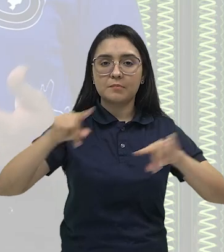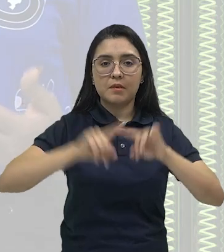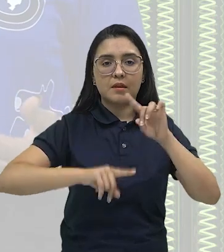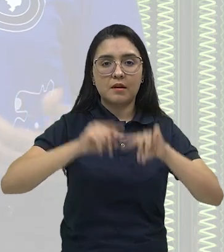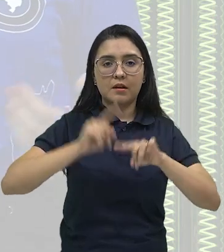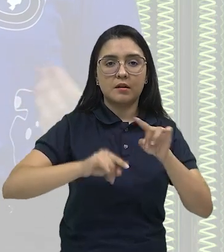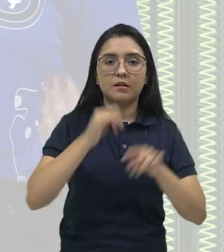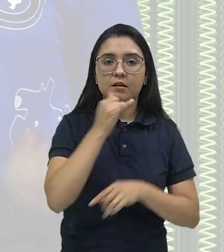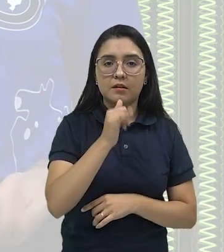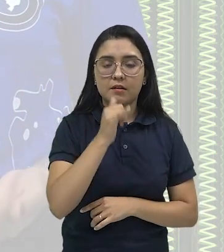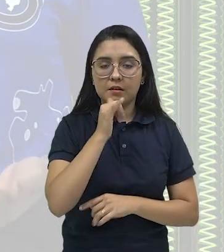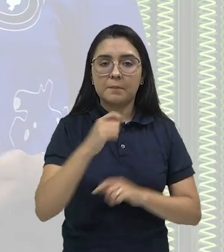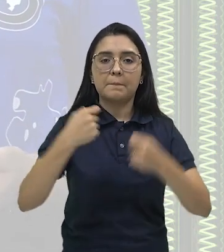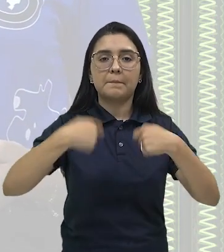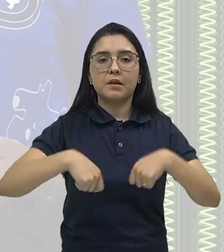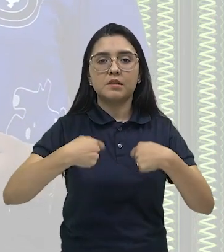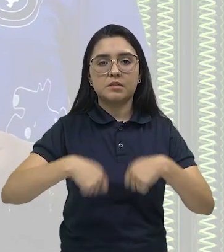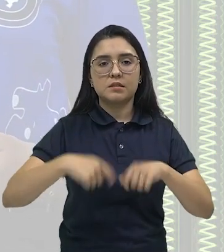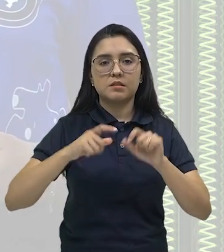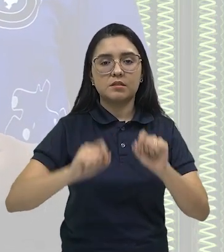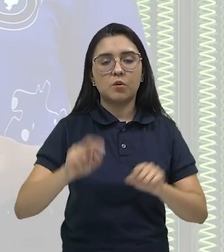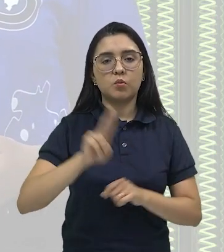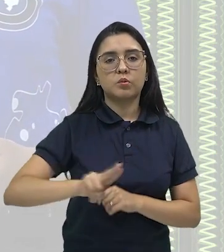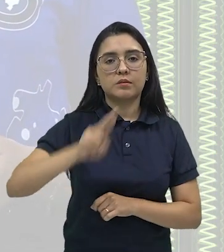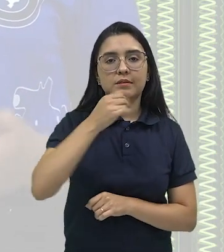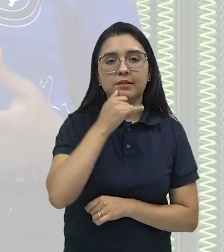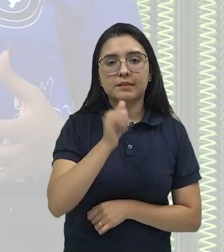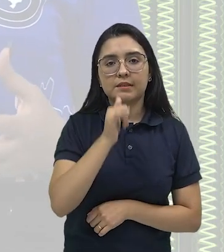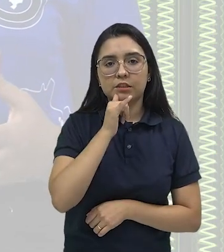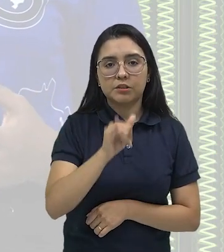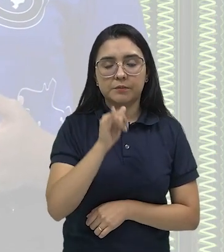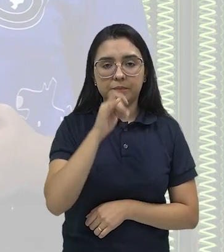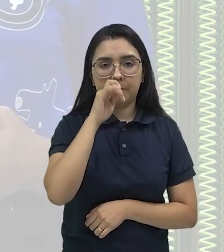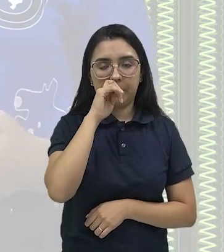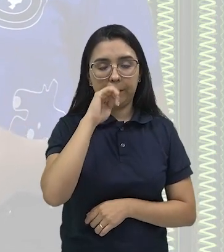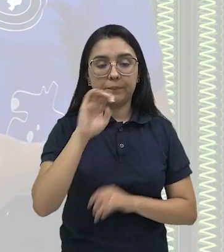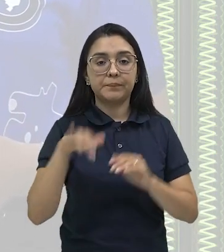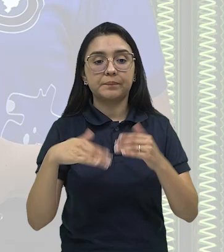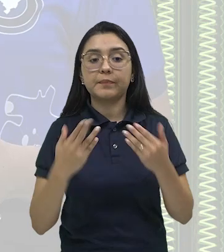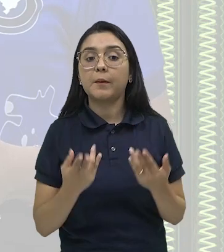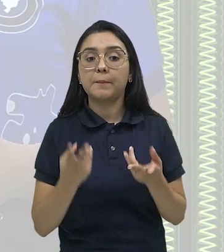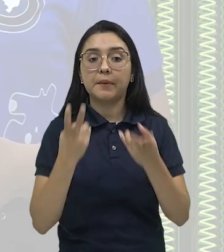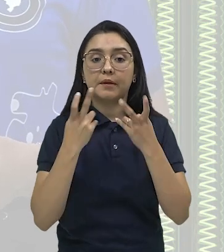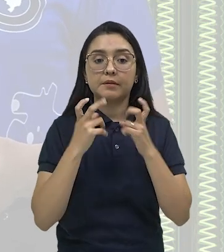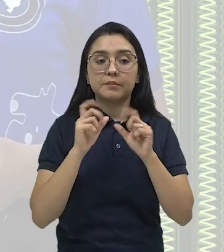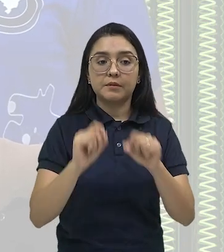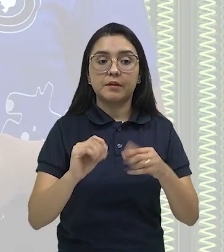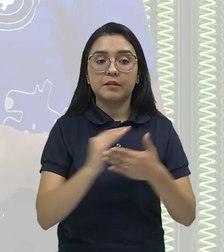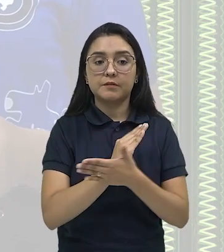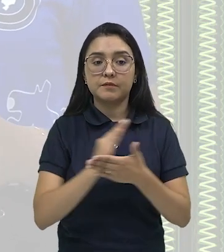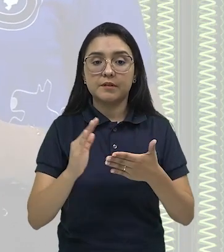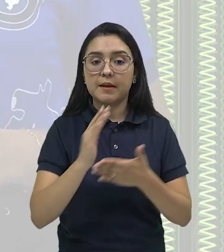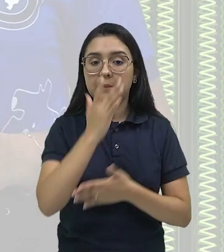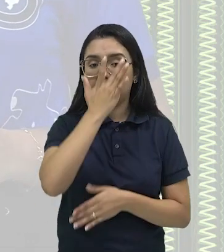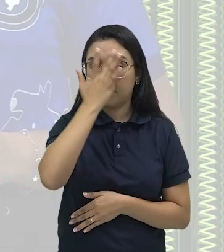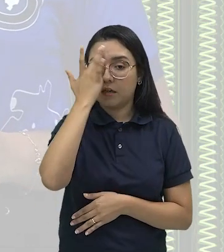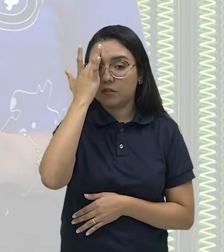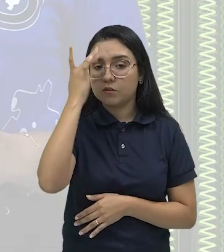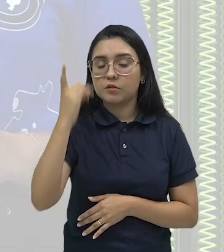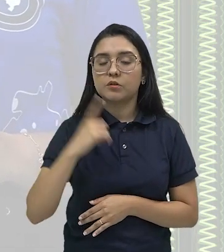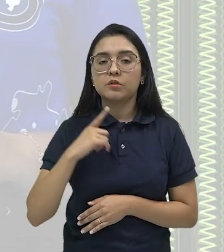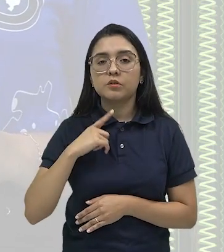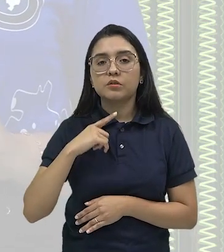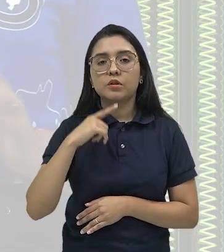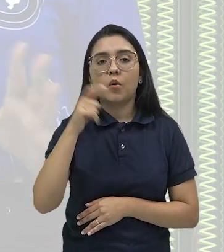que dependem desse consumo de energia elétrica. E a gente observa, que muitas vezes as pessoas estão ali assistindo